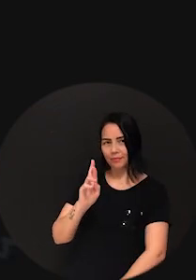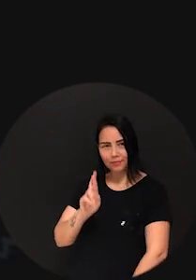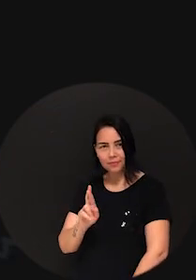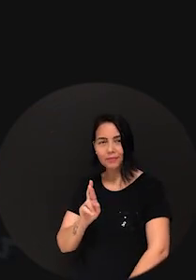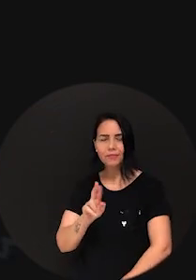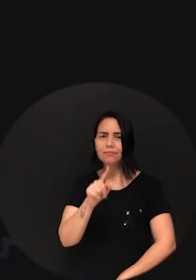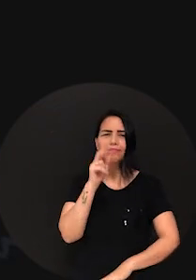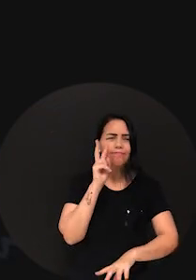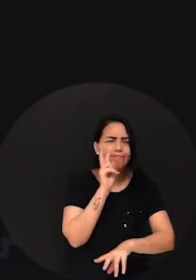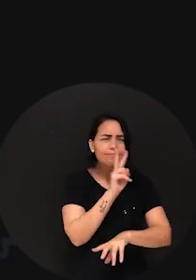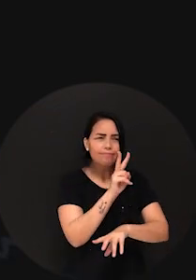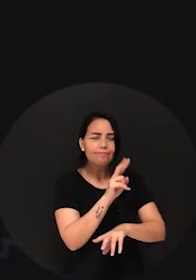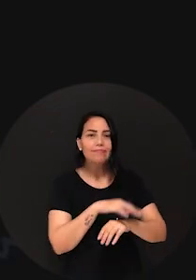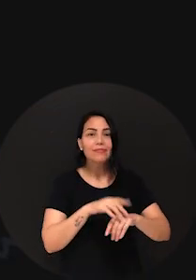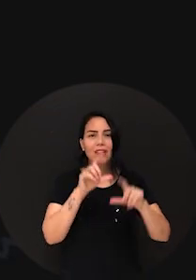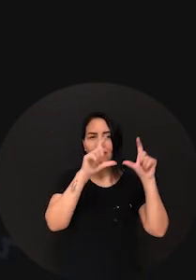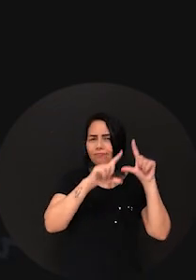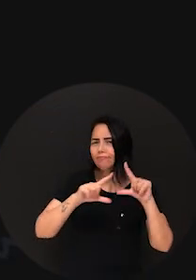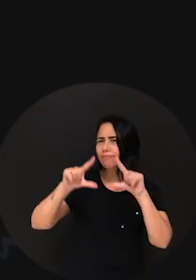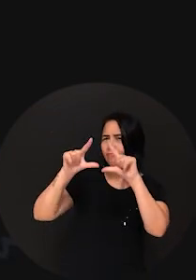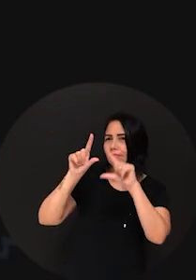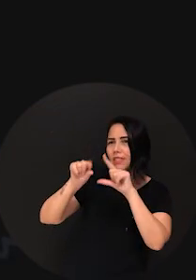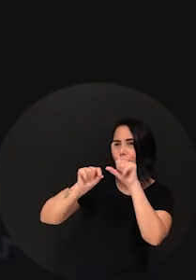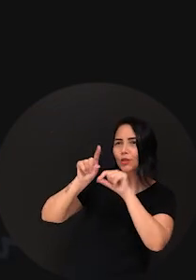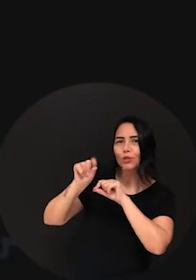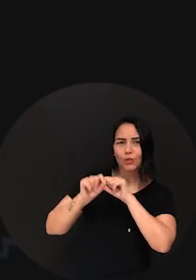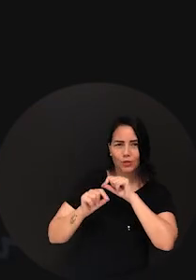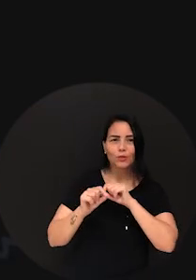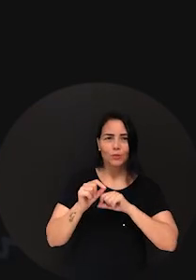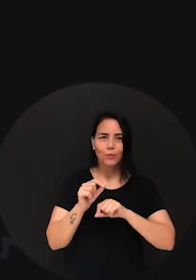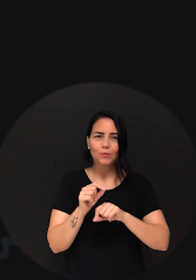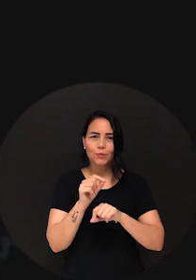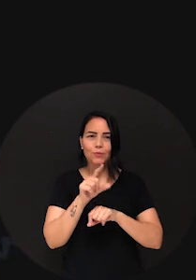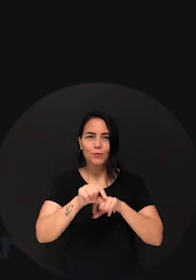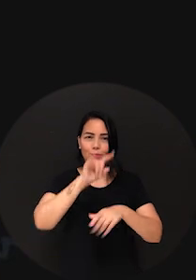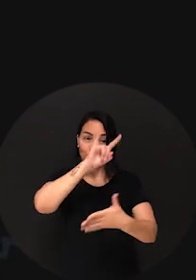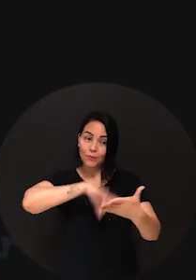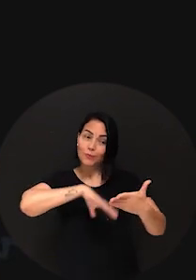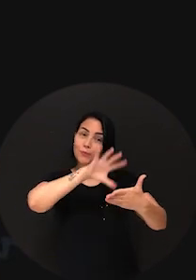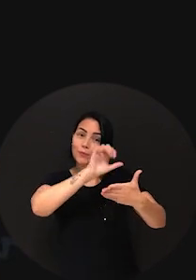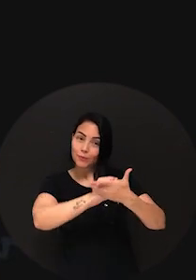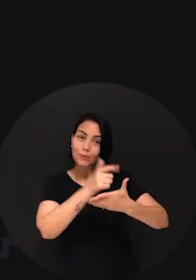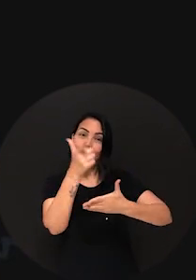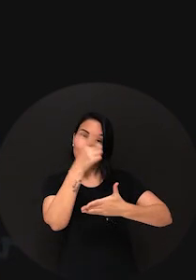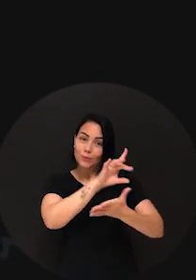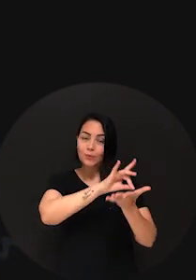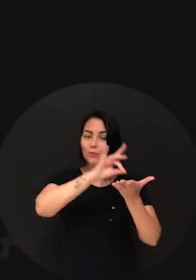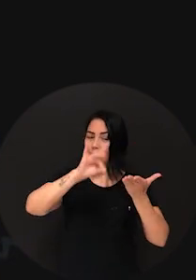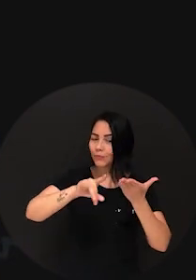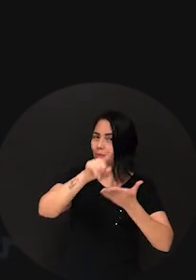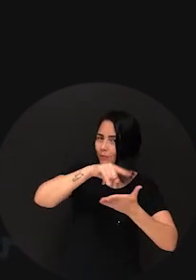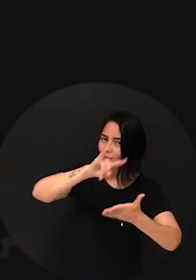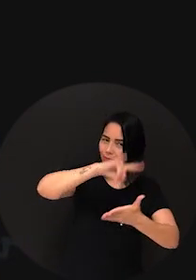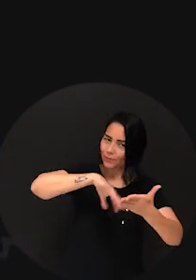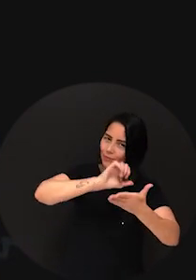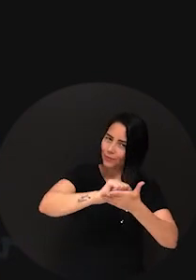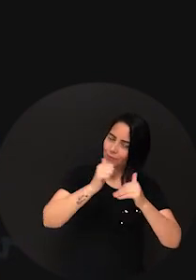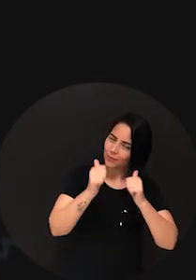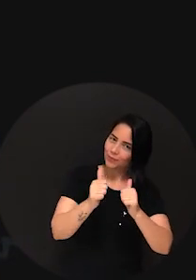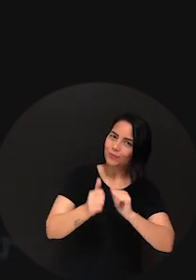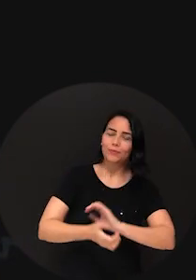www.scar.art.br. Procura lá a fotinho Seleção MPT, tem um explicativozinho e aí tem o link para a ficha de